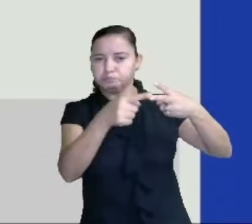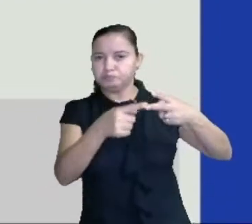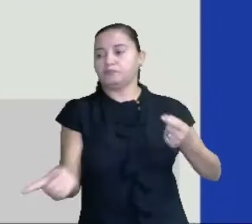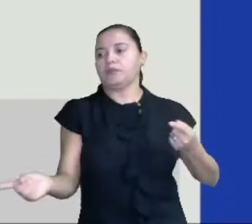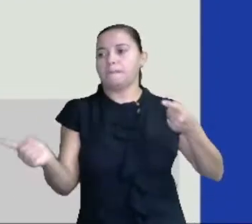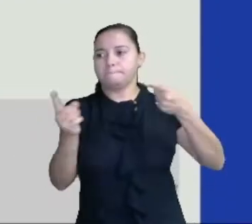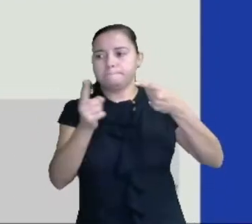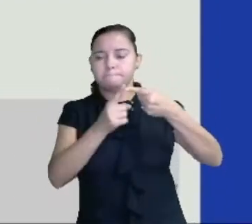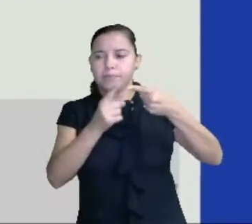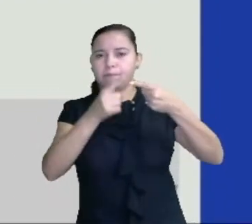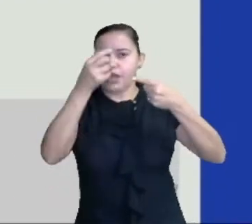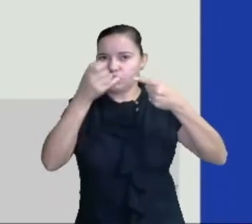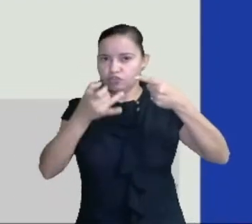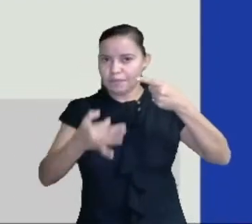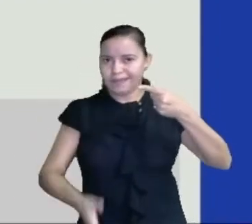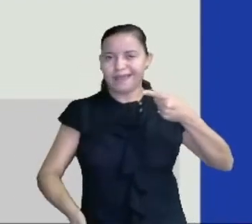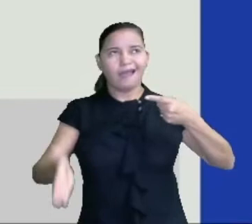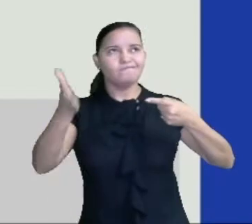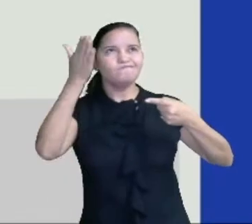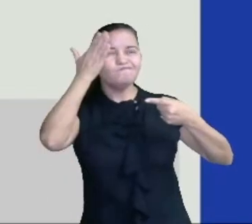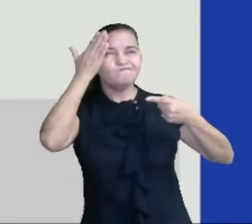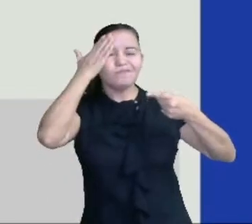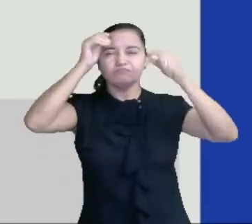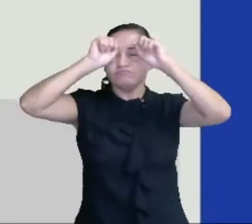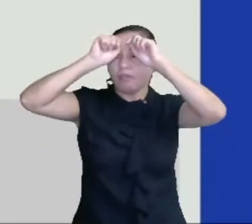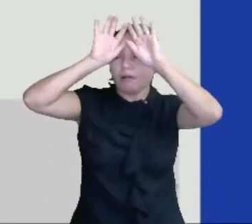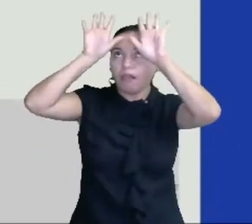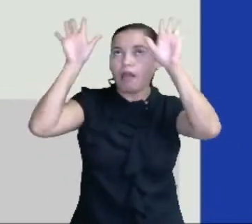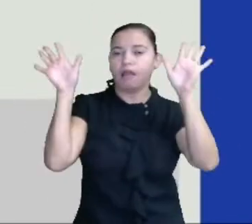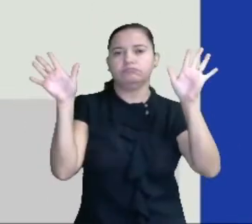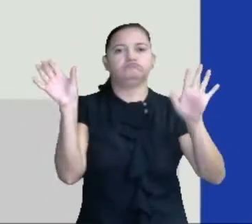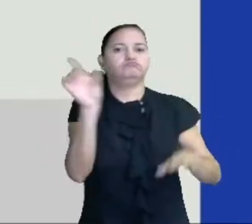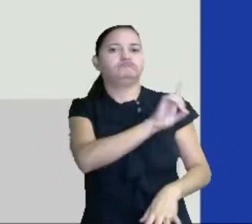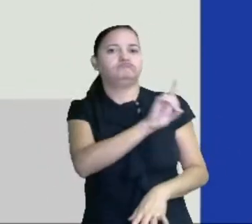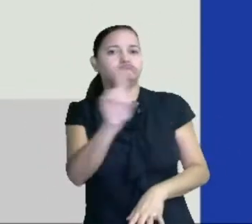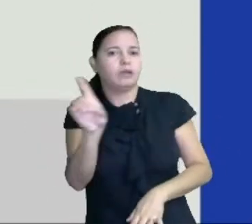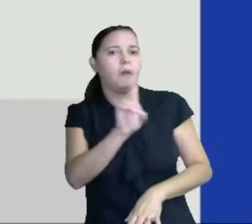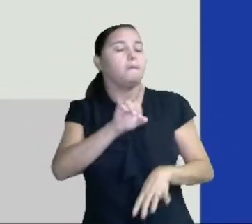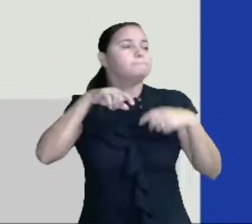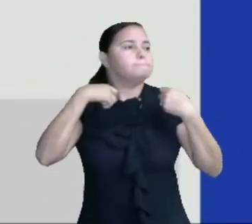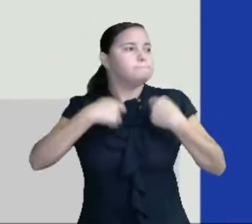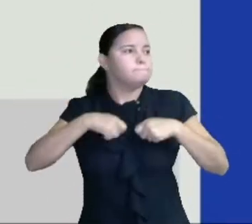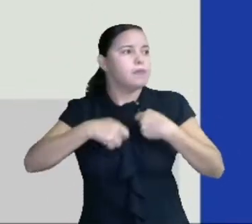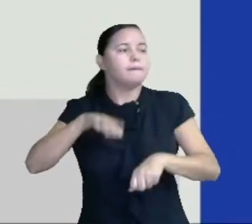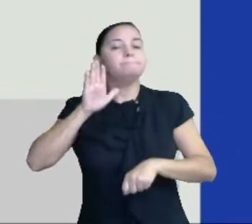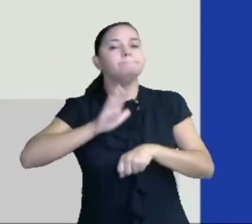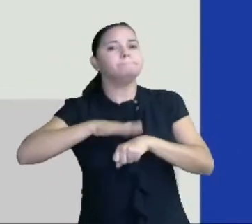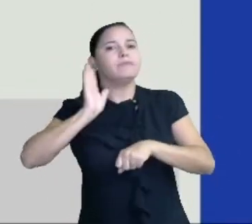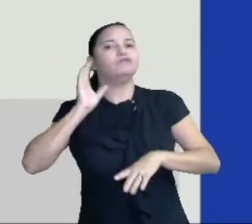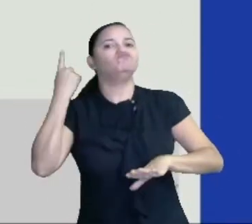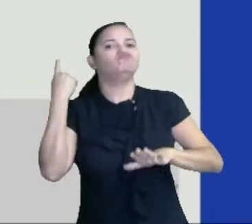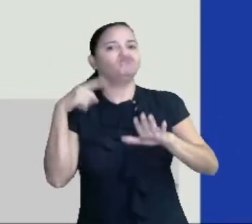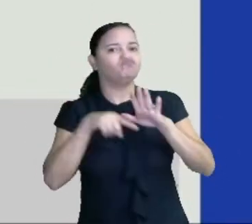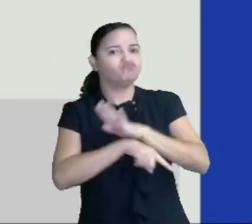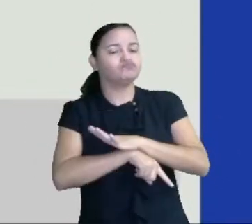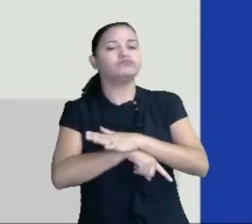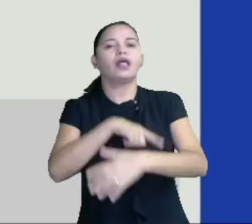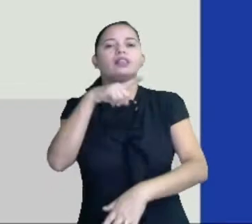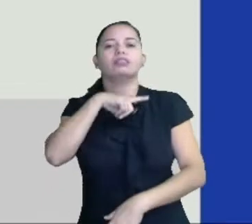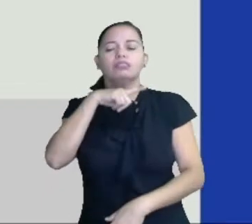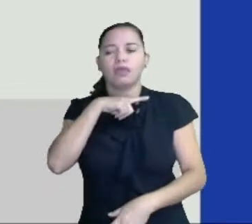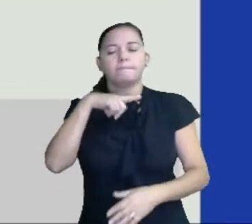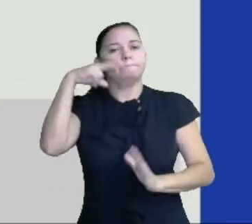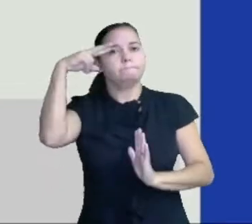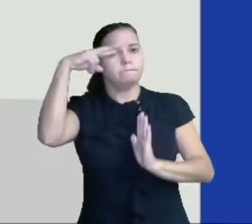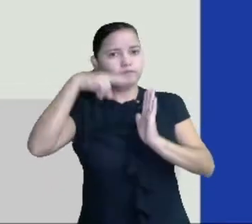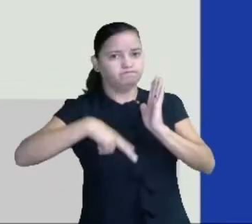está clara, nítida. Ela precisa de um conhecimento prévio. Mas vamos ler